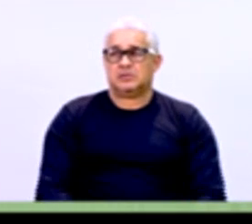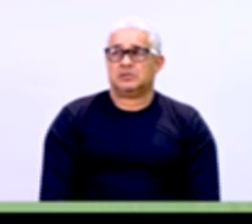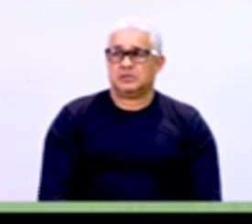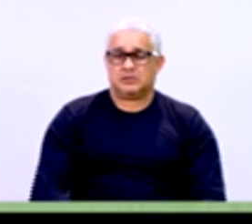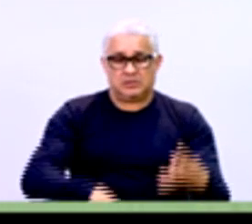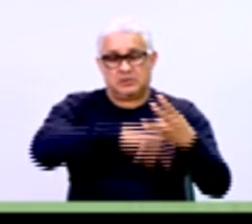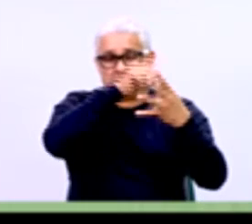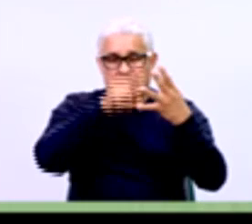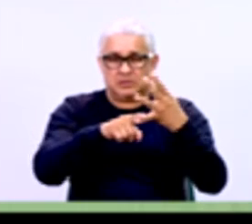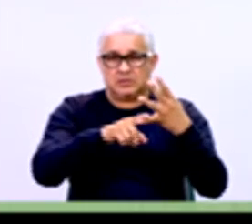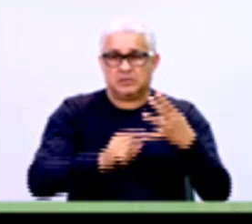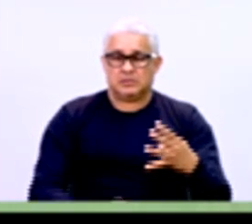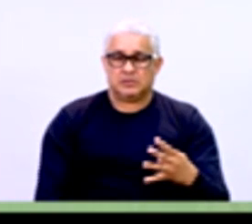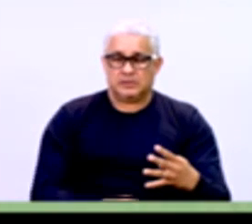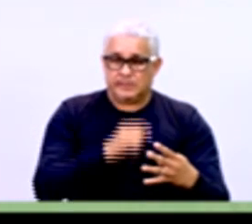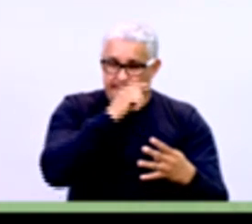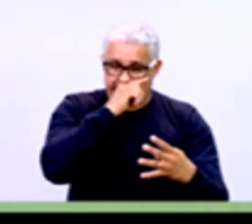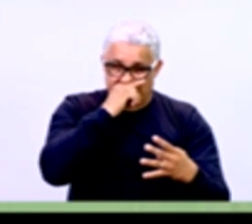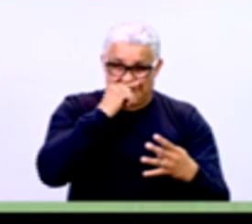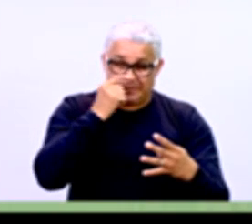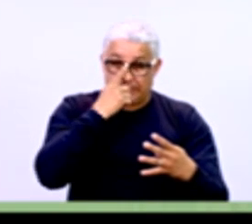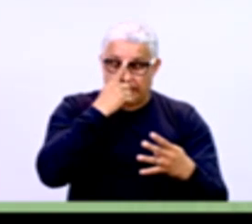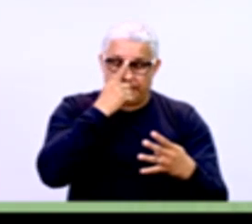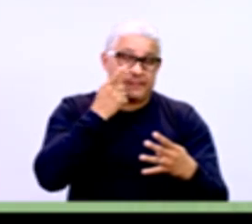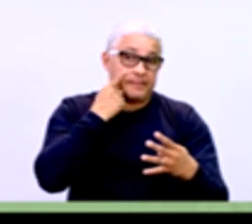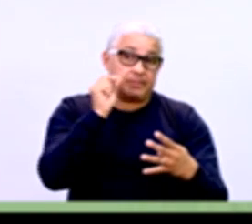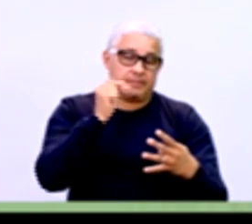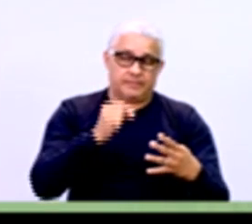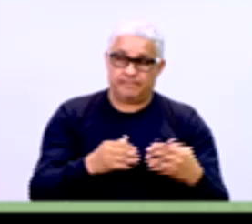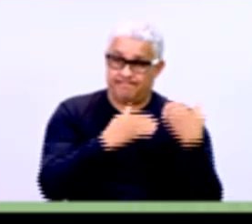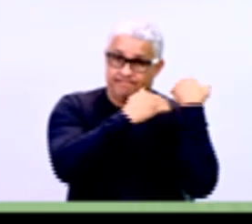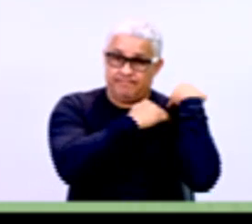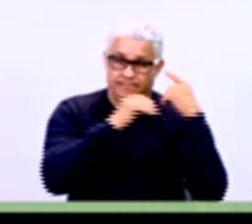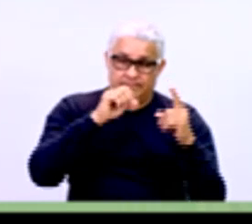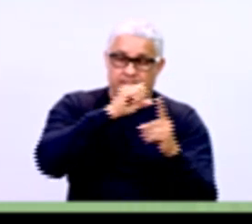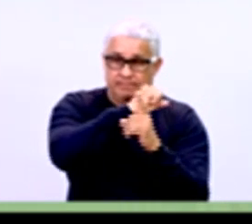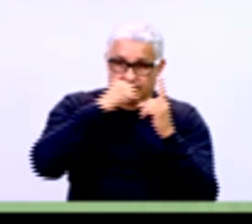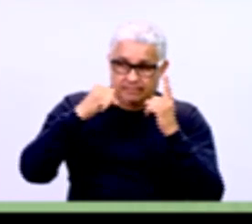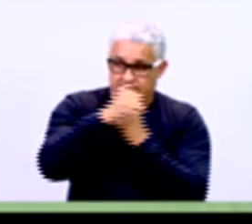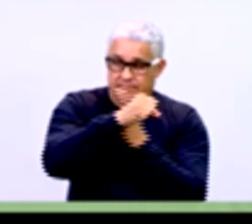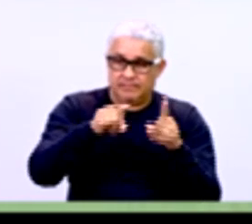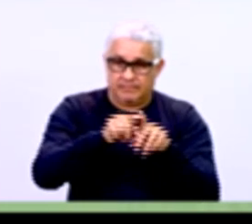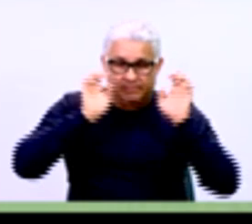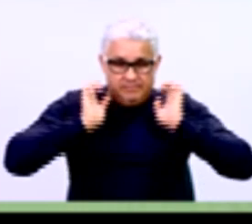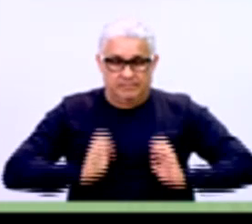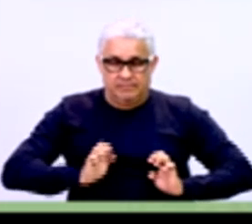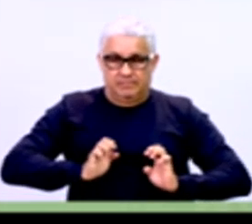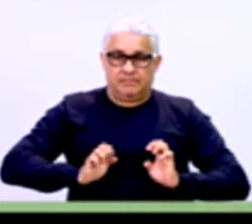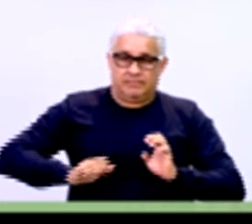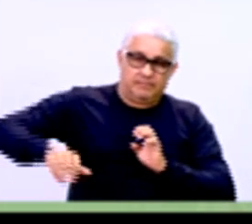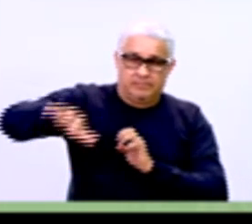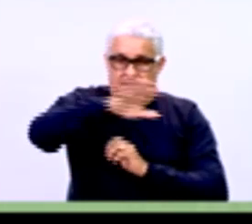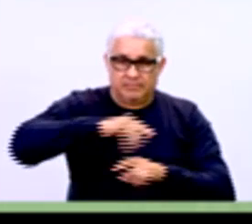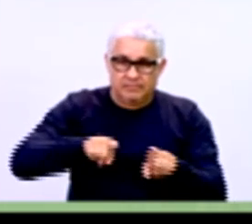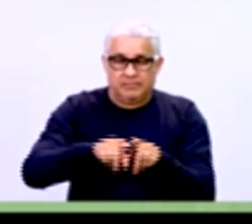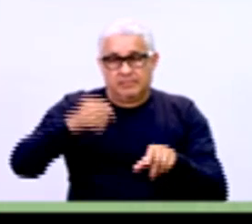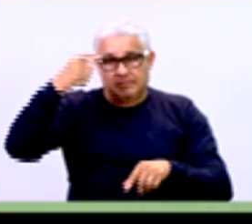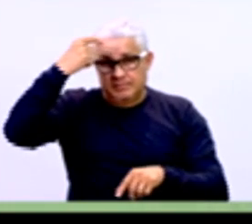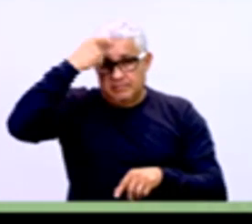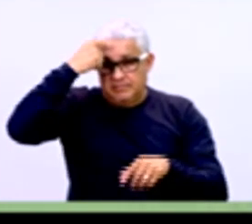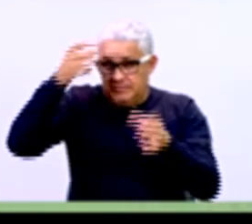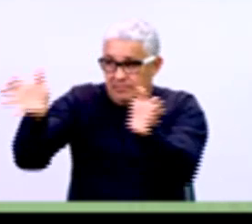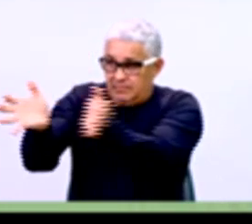quarto estágio, nós observamos aí a responsabilidade social, a ética ambiental e a consciência